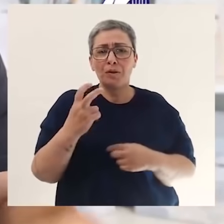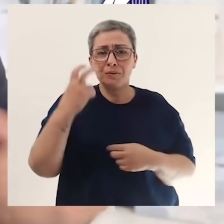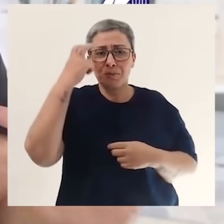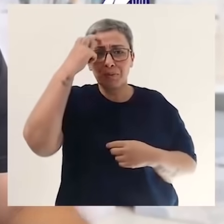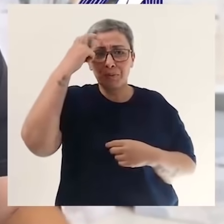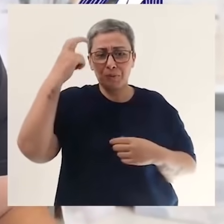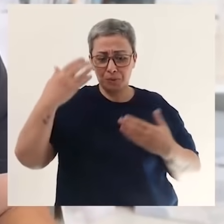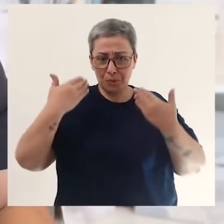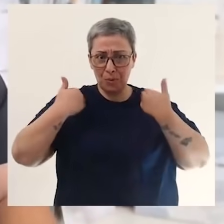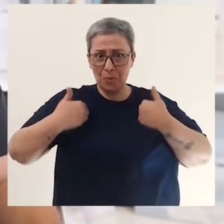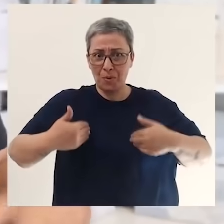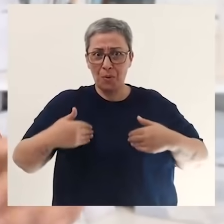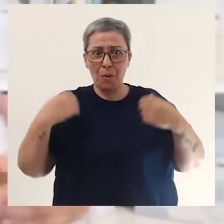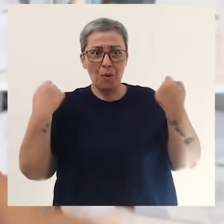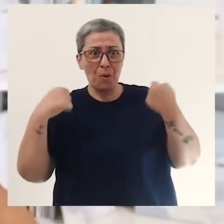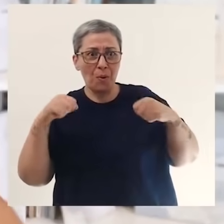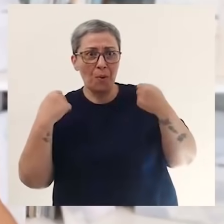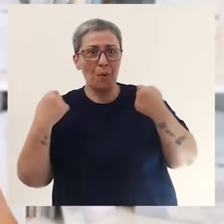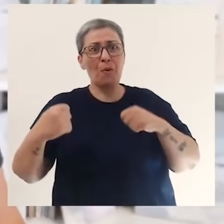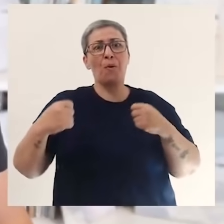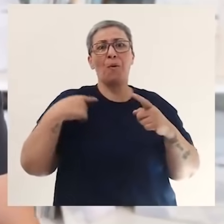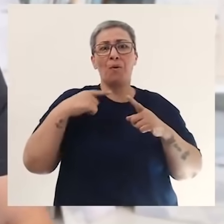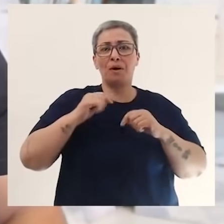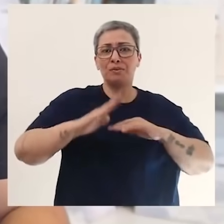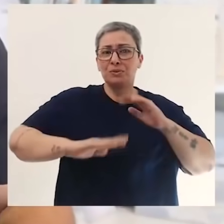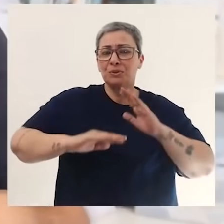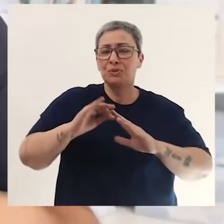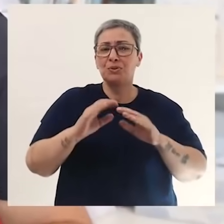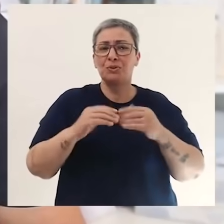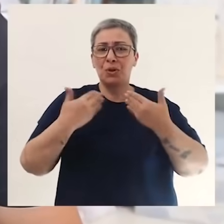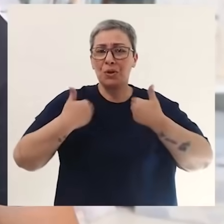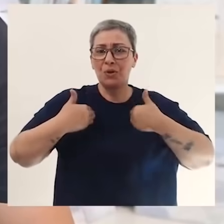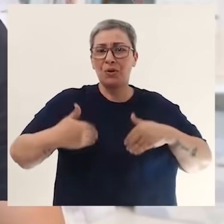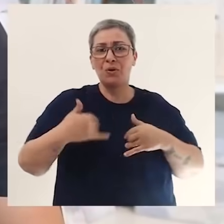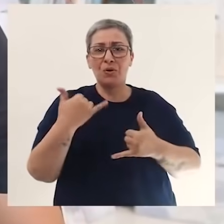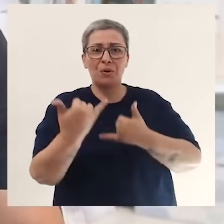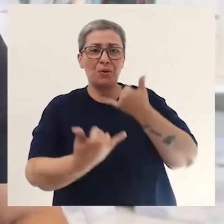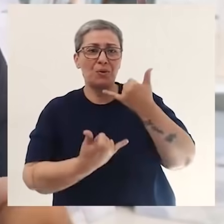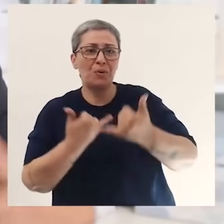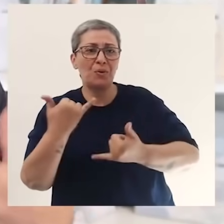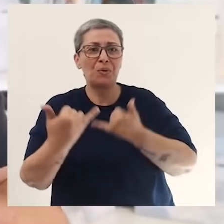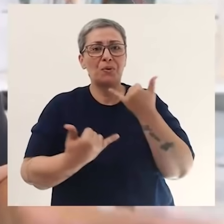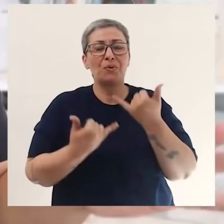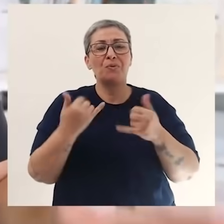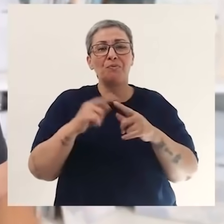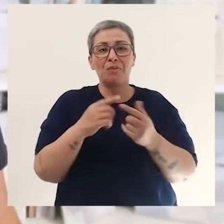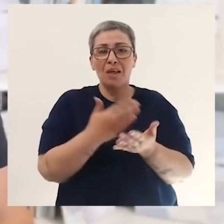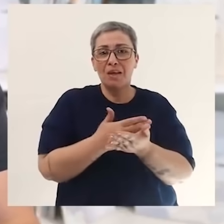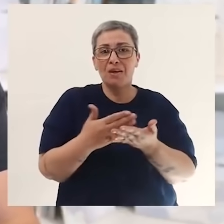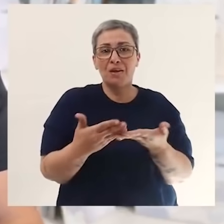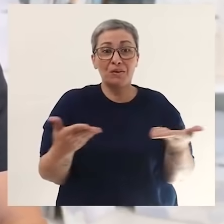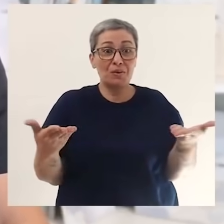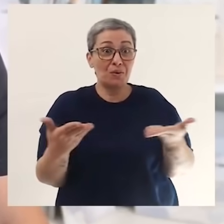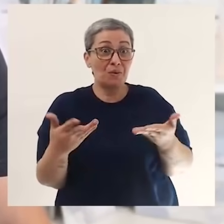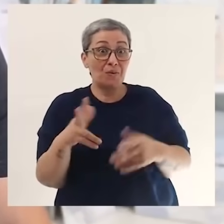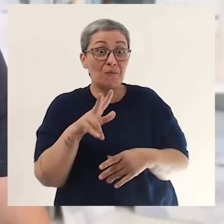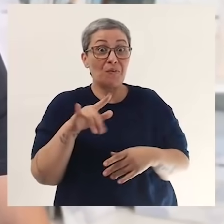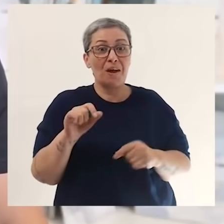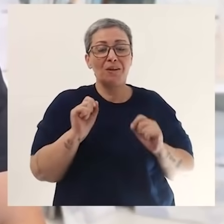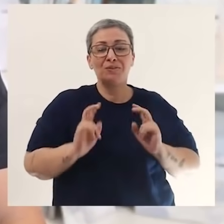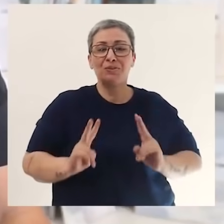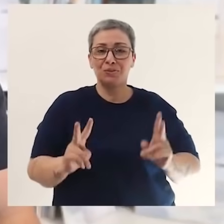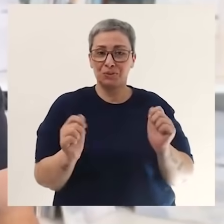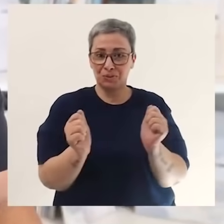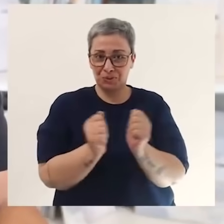corporal, sobre exercício, atividade física, brincadeiras. A partir de hoje a gente vai estar aqui sempre